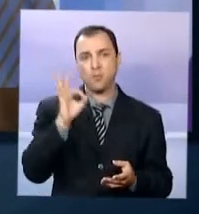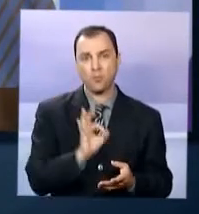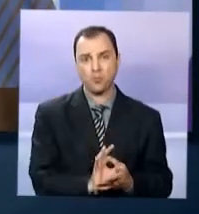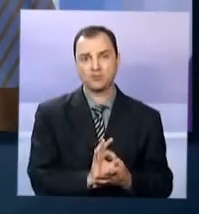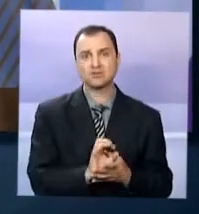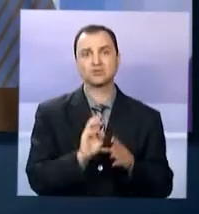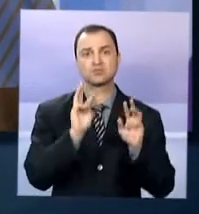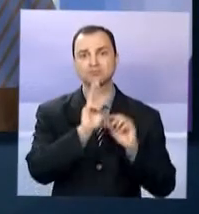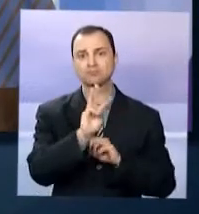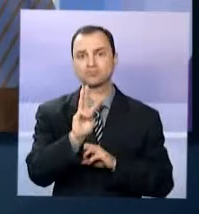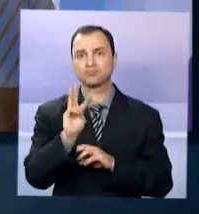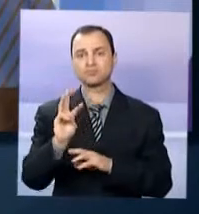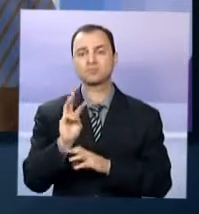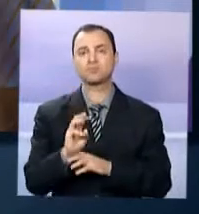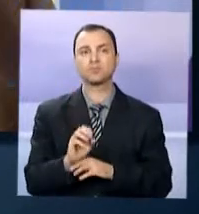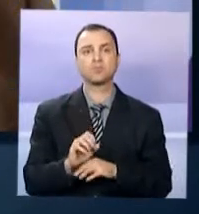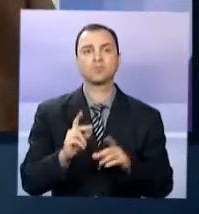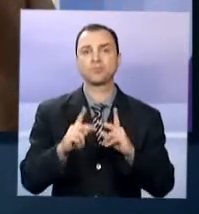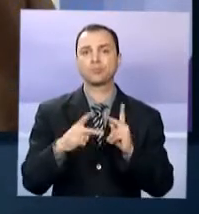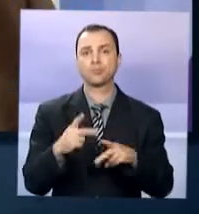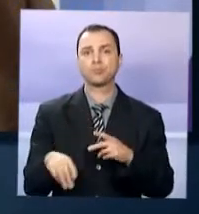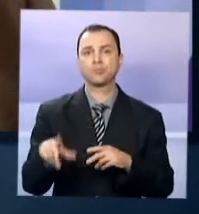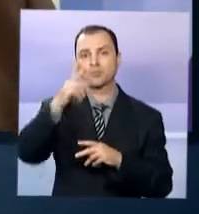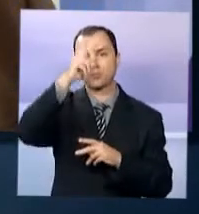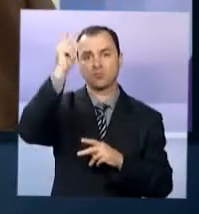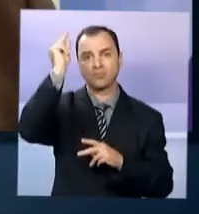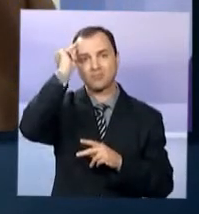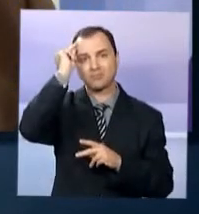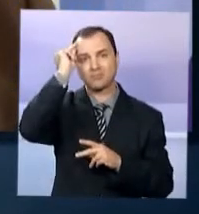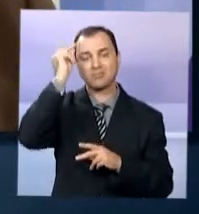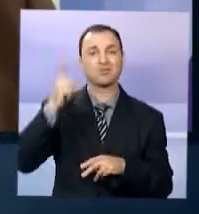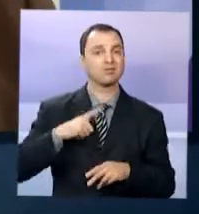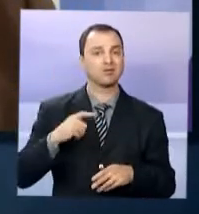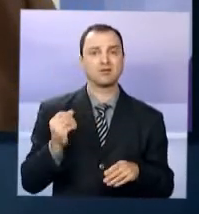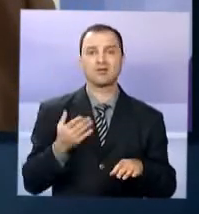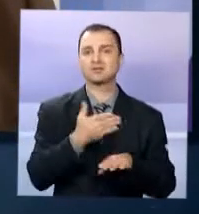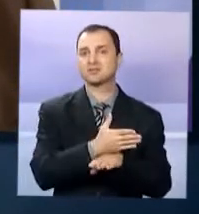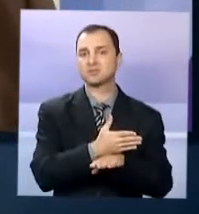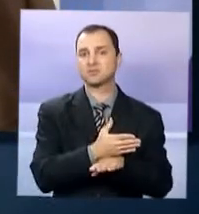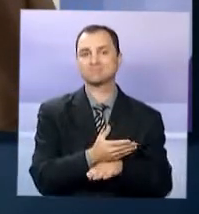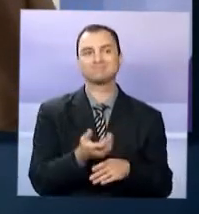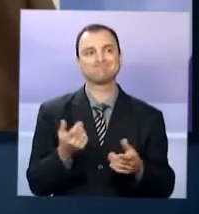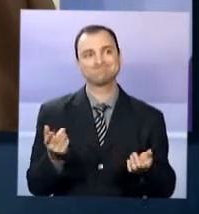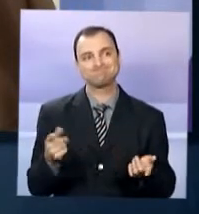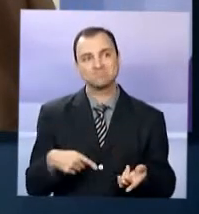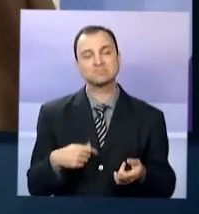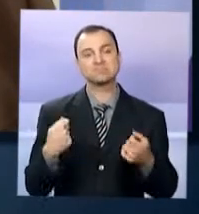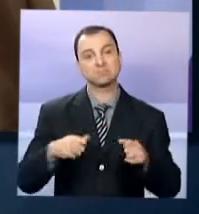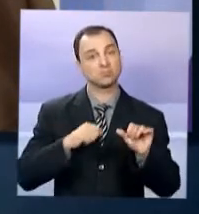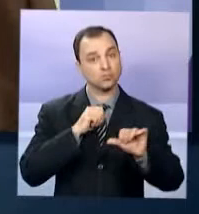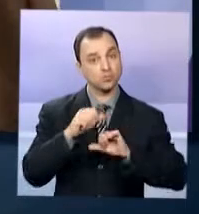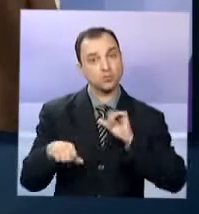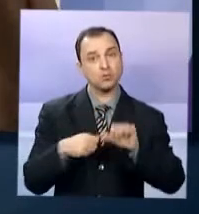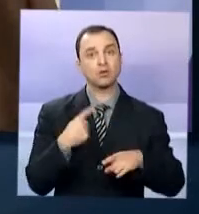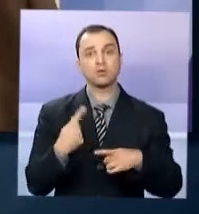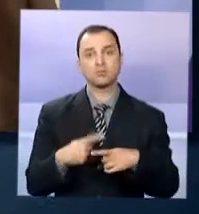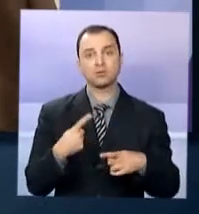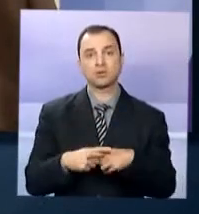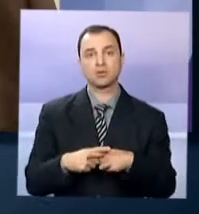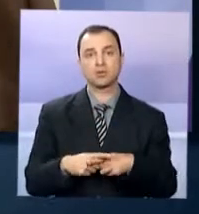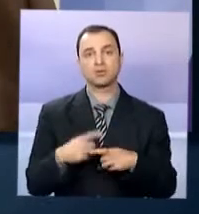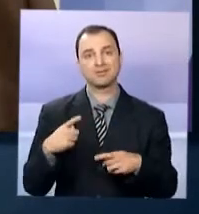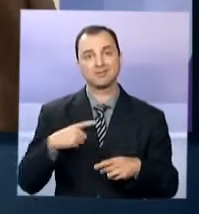dos Sites públicos municipais têm a sensibilidade Isso com certeza tu mudar porque